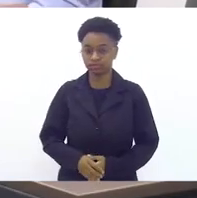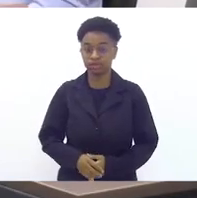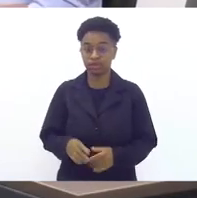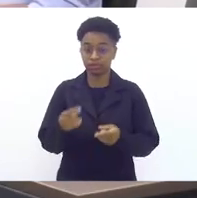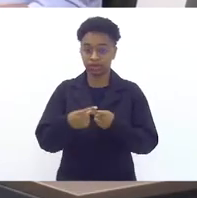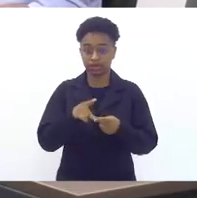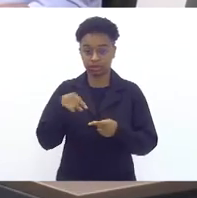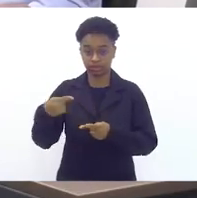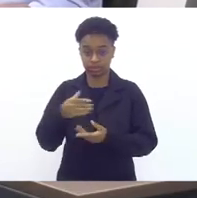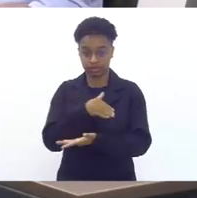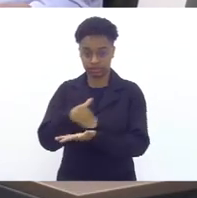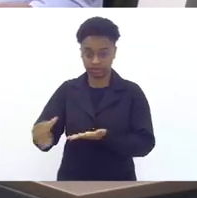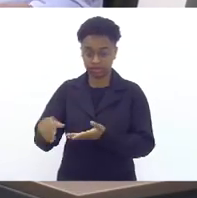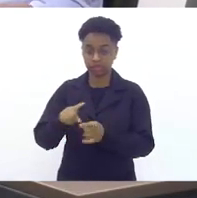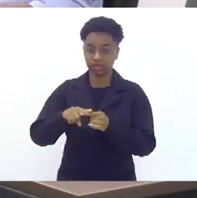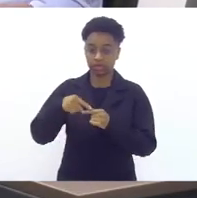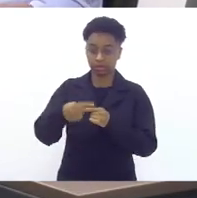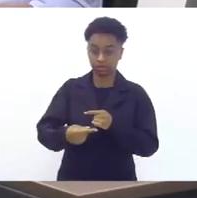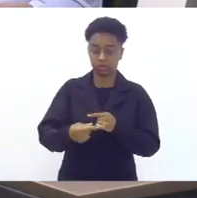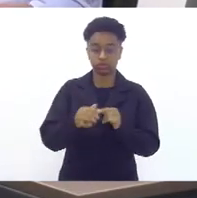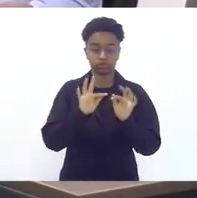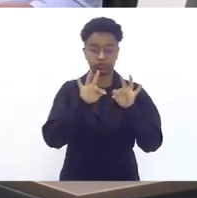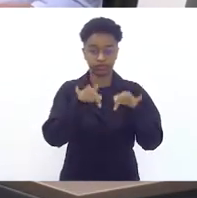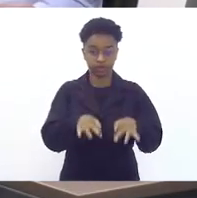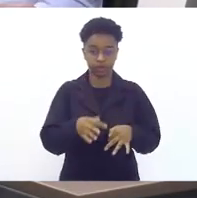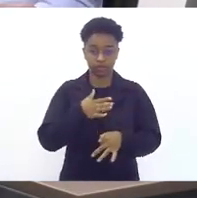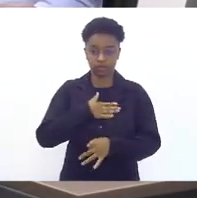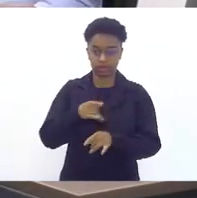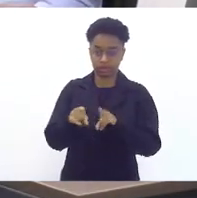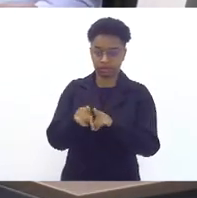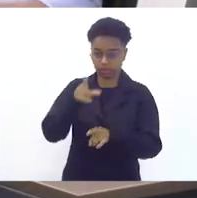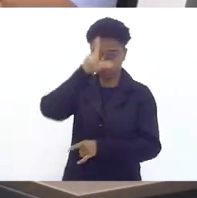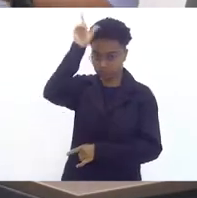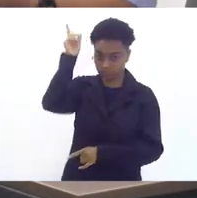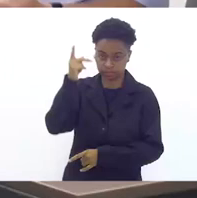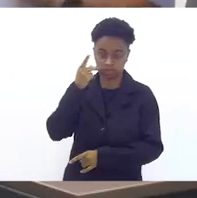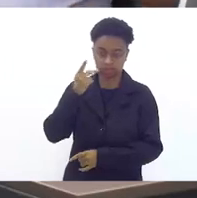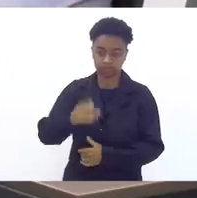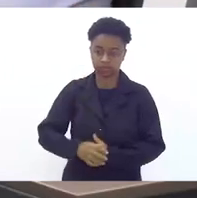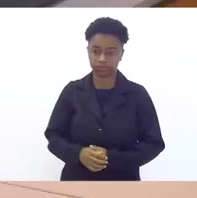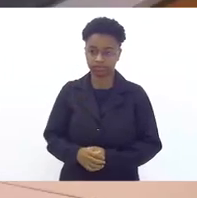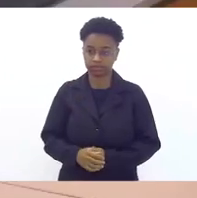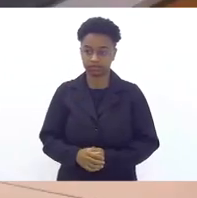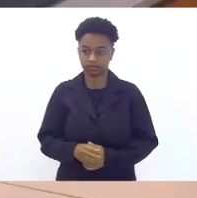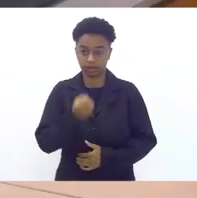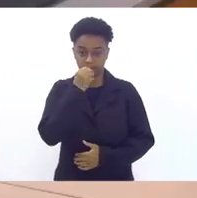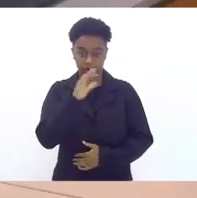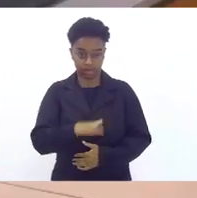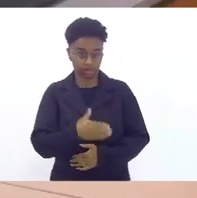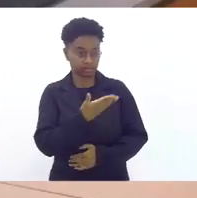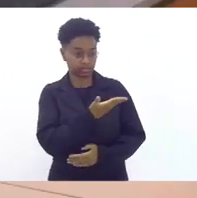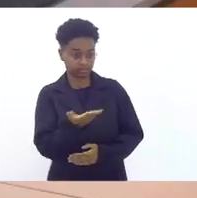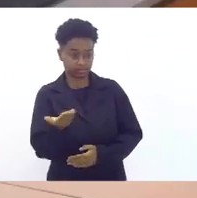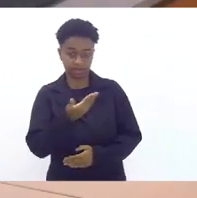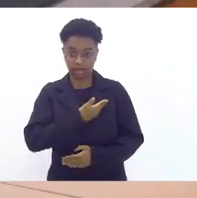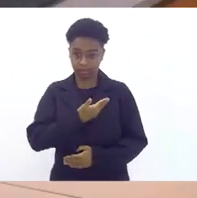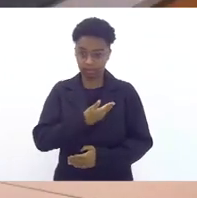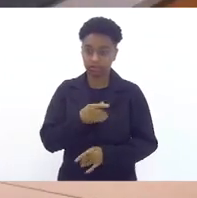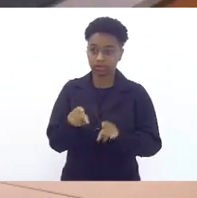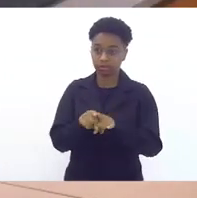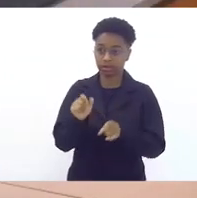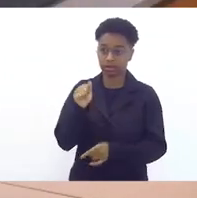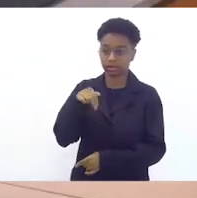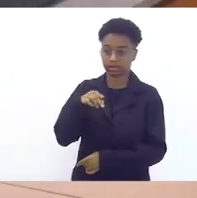e depois para as considerações finais minha e do Luiz Paulo. Magreia. Boa tarde, companheiros. Boa tarde, amigo André,